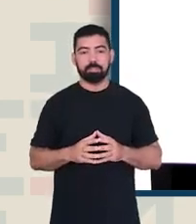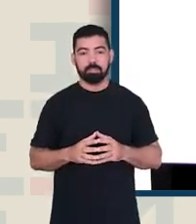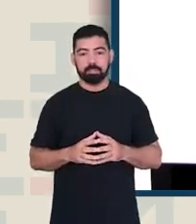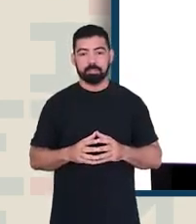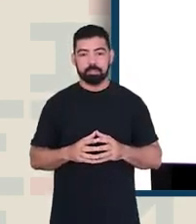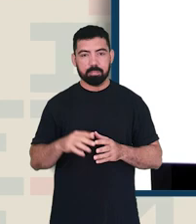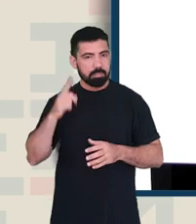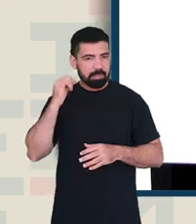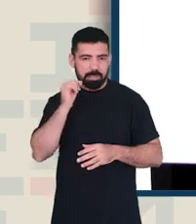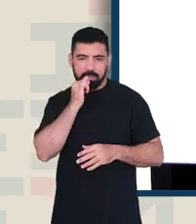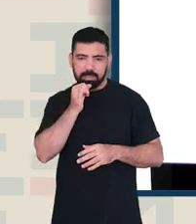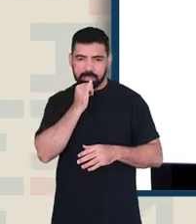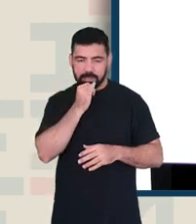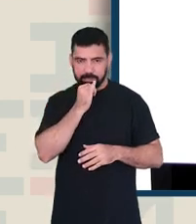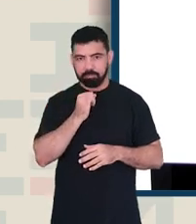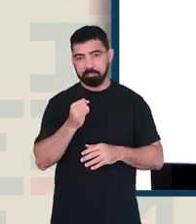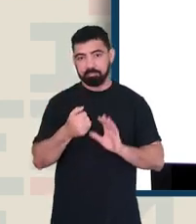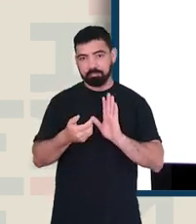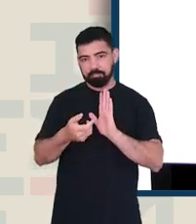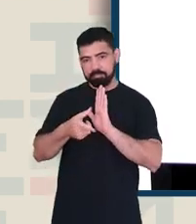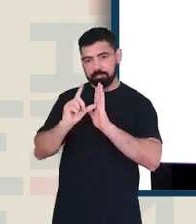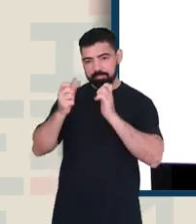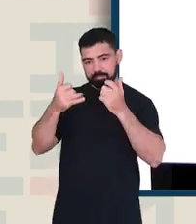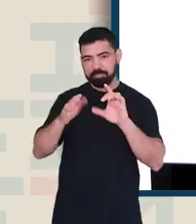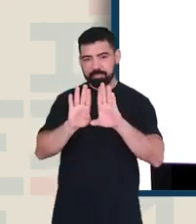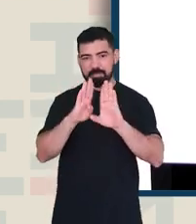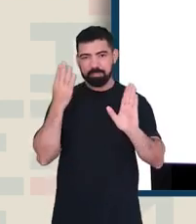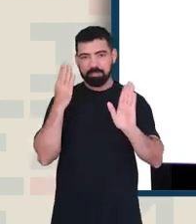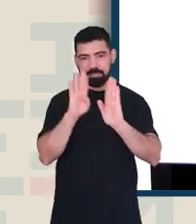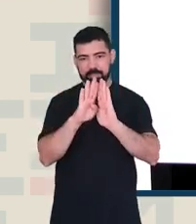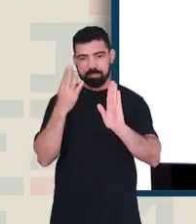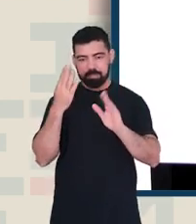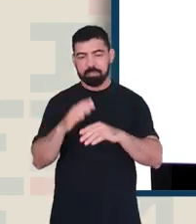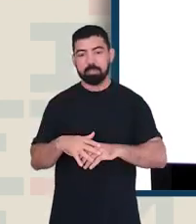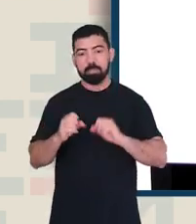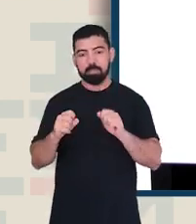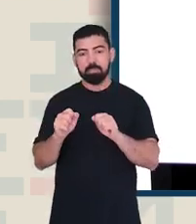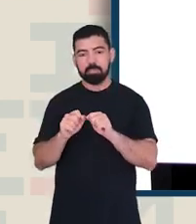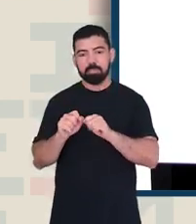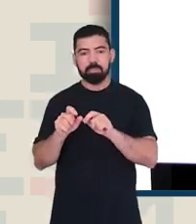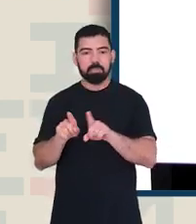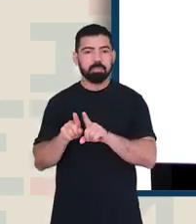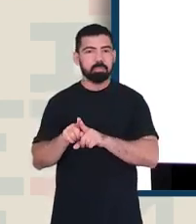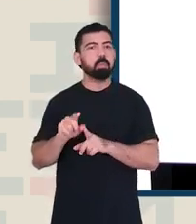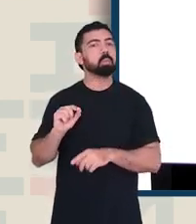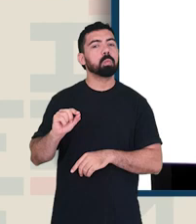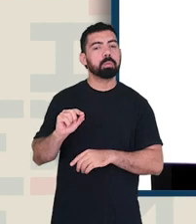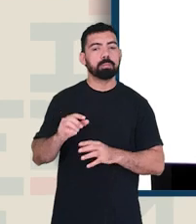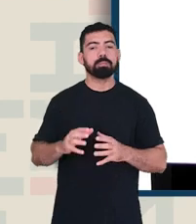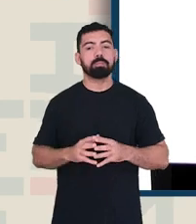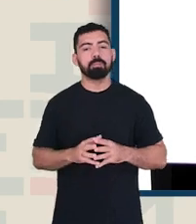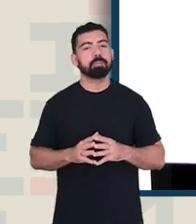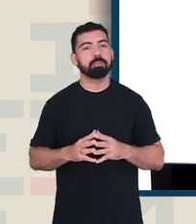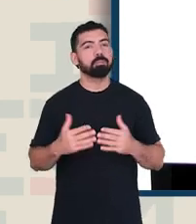O som de uma porta que a gente falava, que se pode fazer com o som de uma porta,